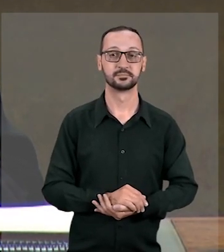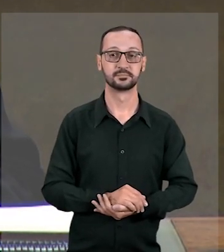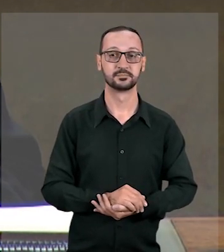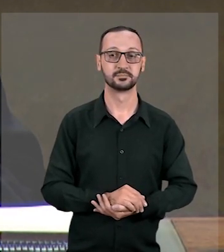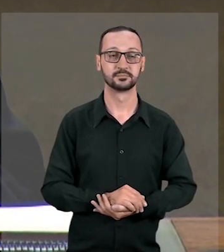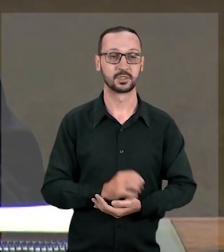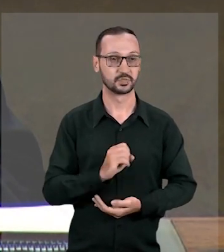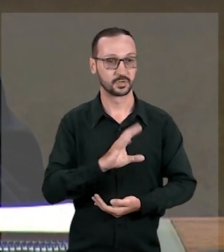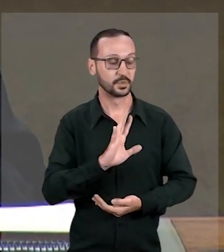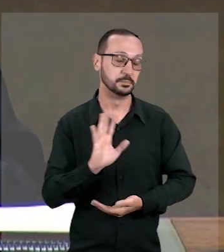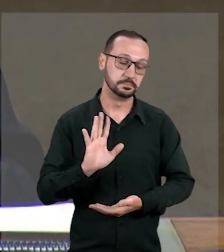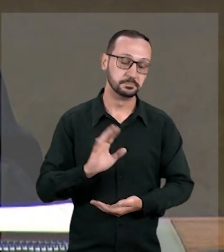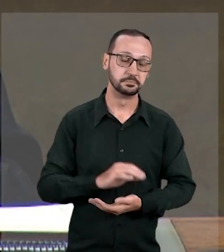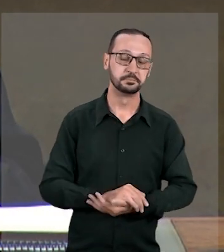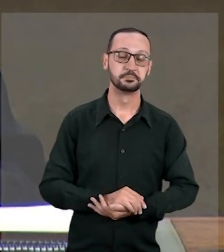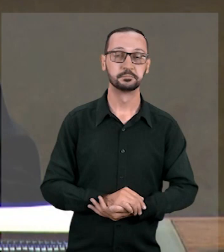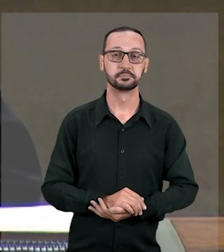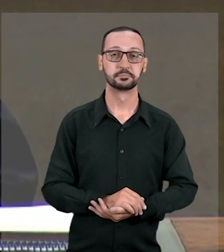Já foi.